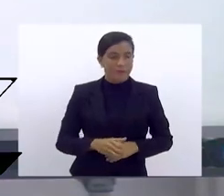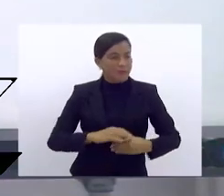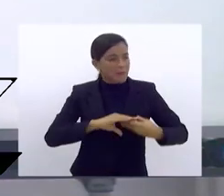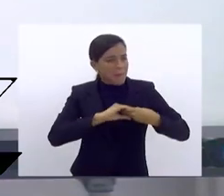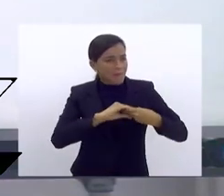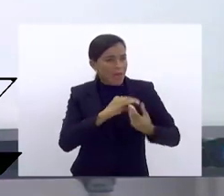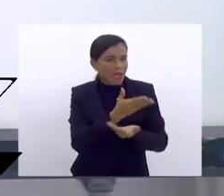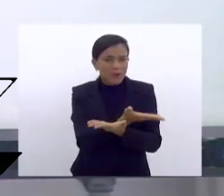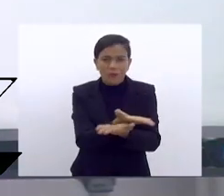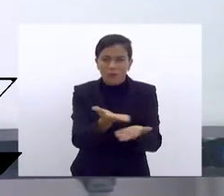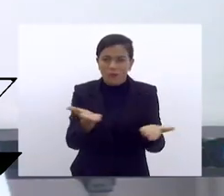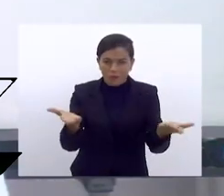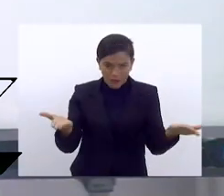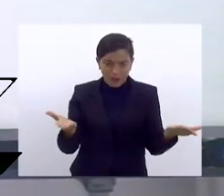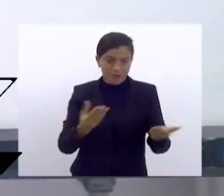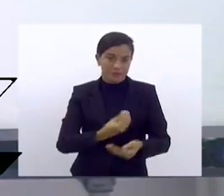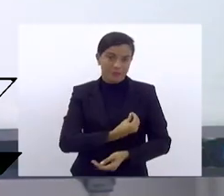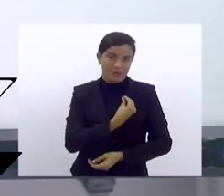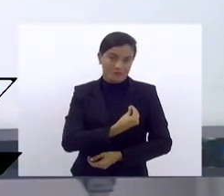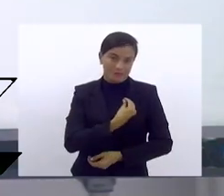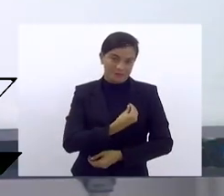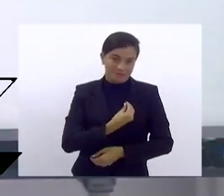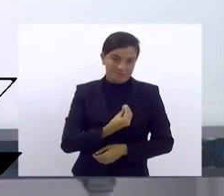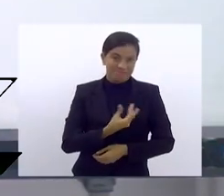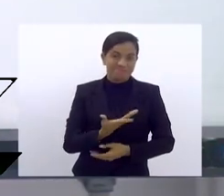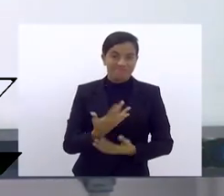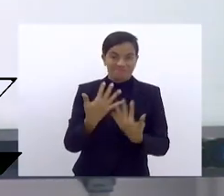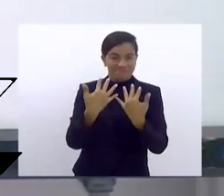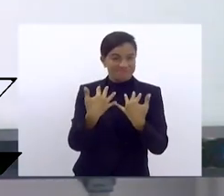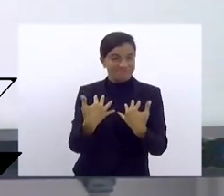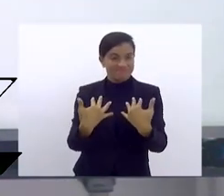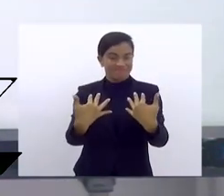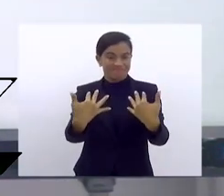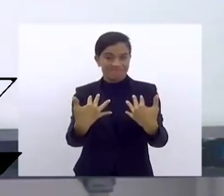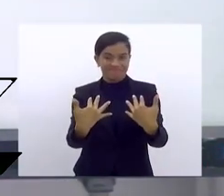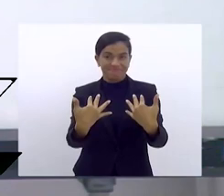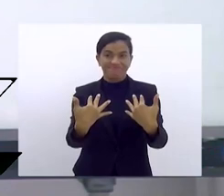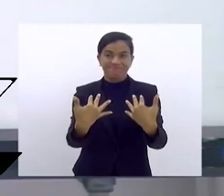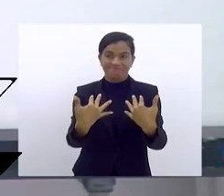todos os presentes aqui que compõem essa plateia que estão